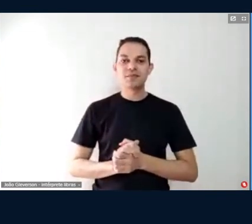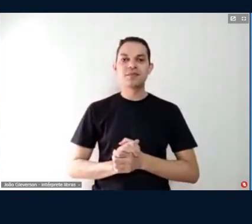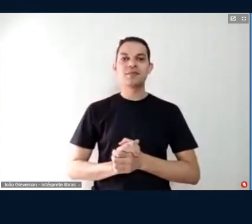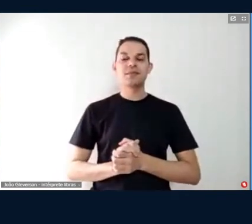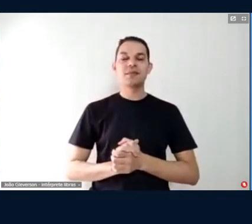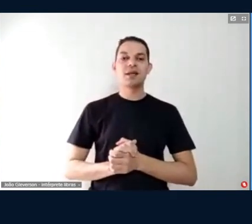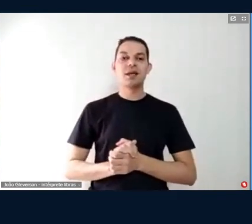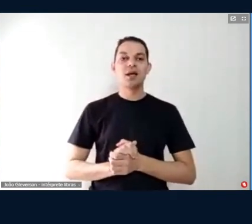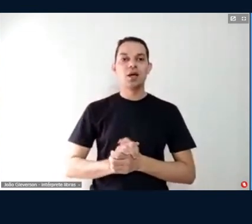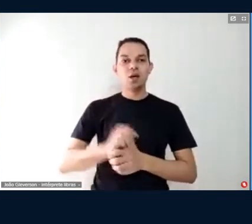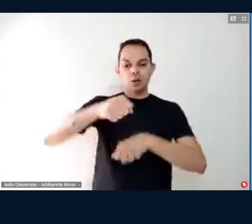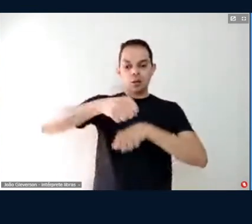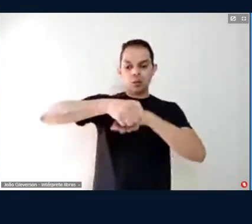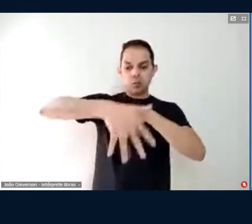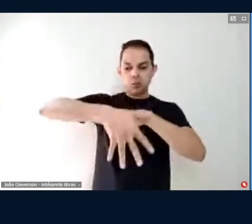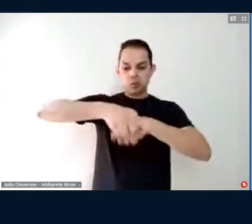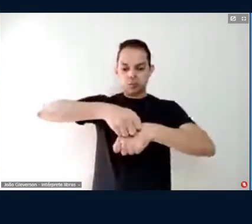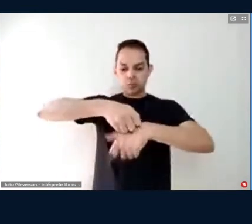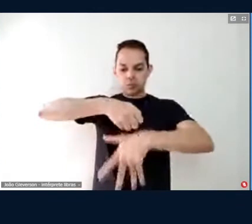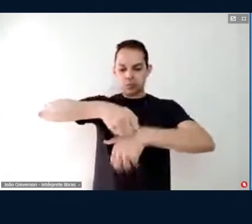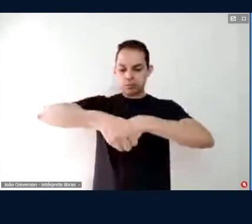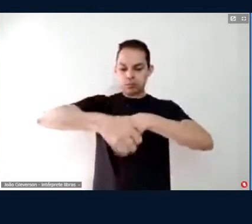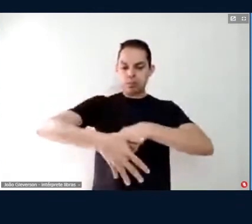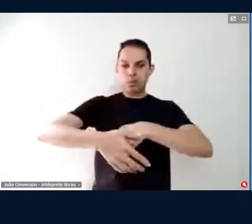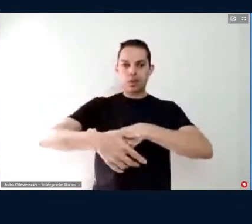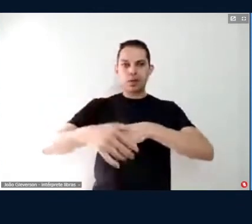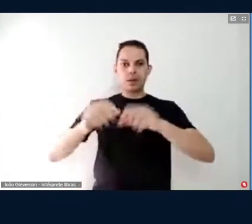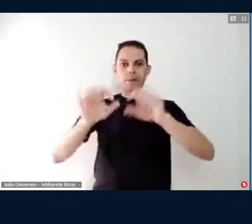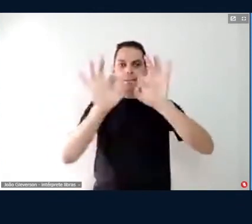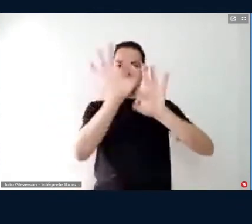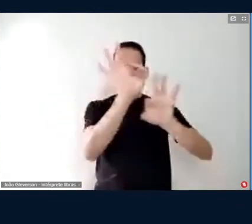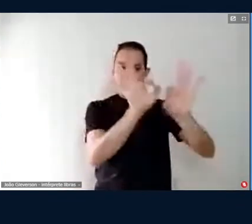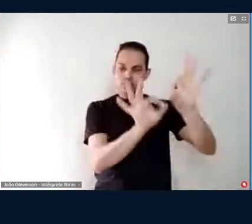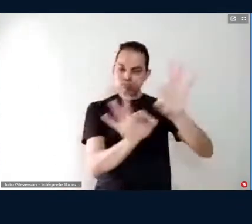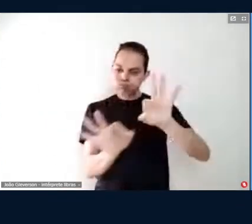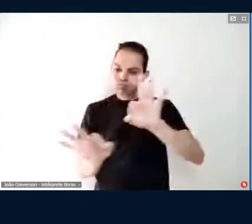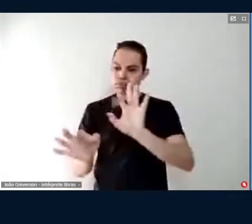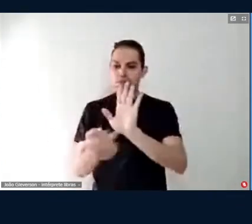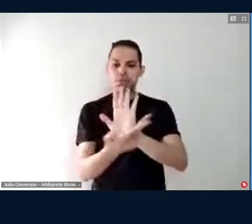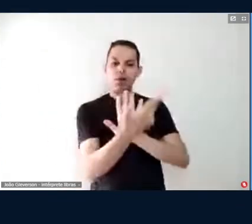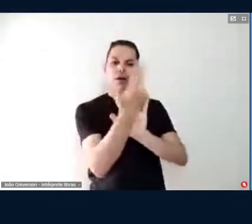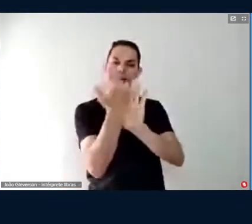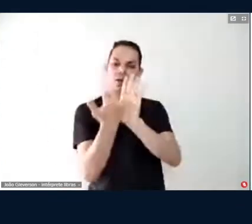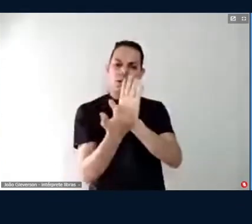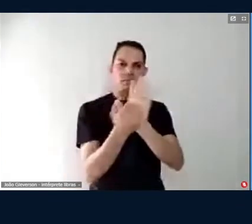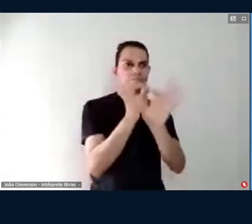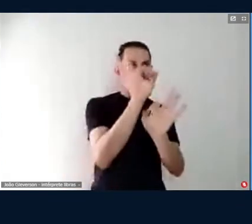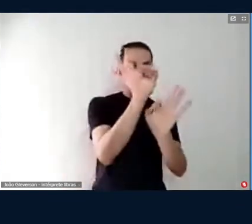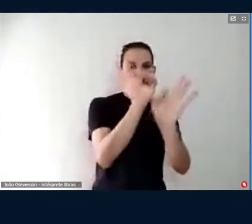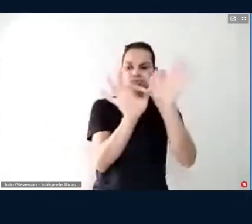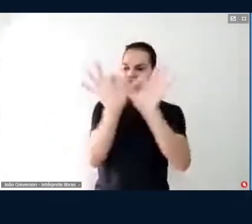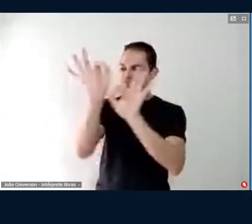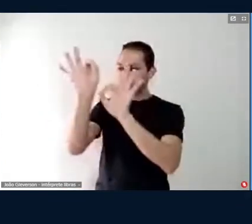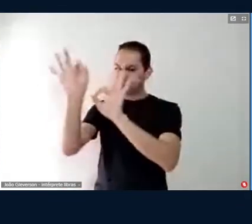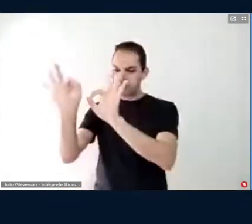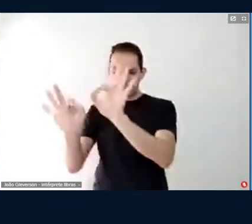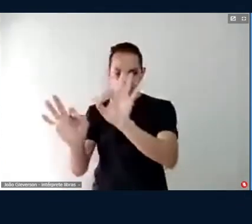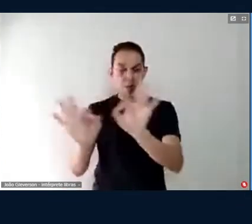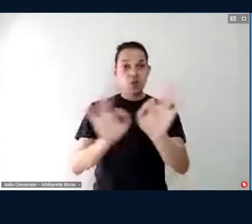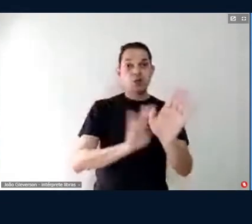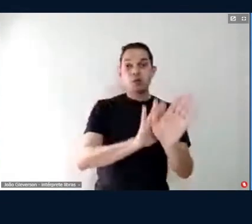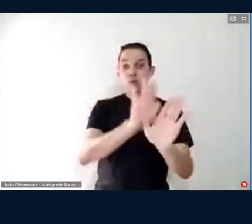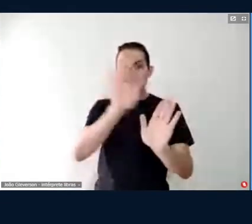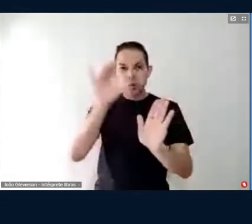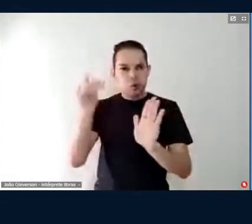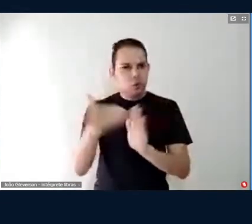tabelas, fluxogramas e figuras. Todos foram extremamente